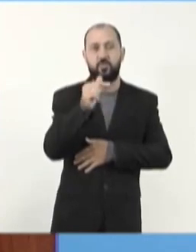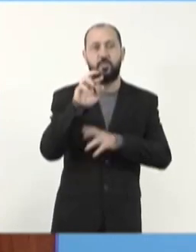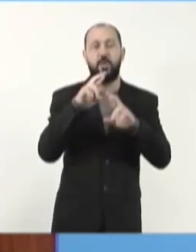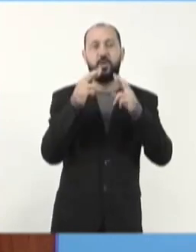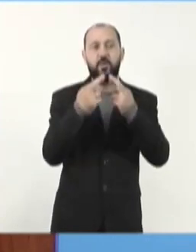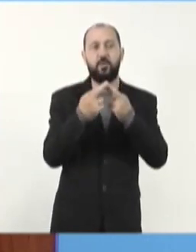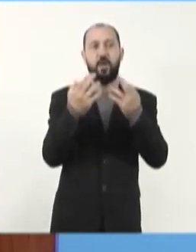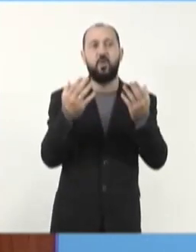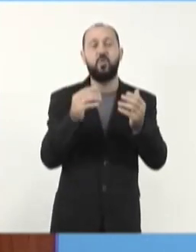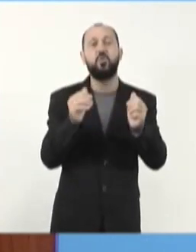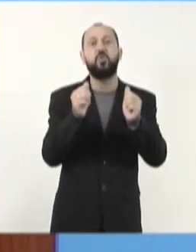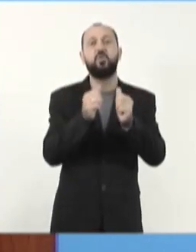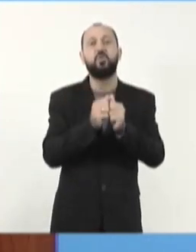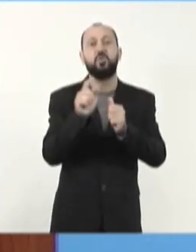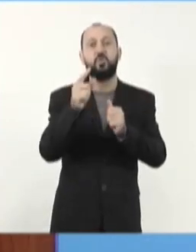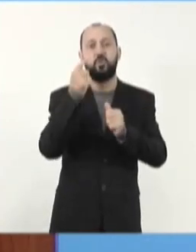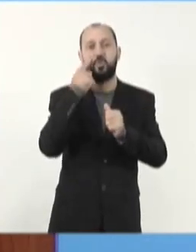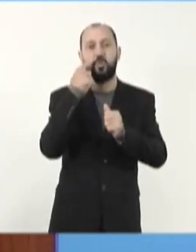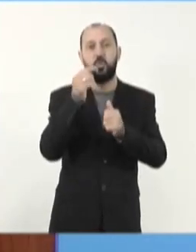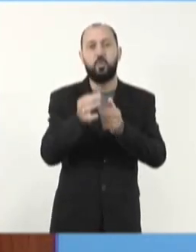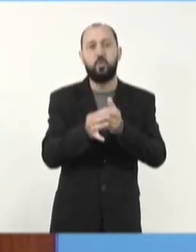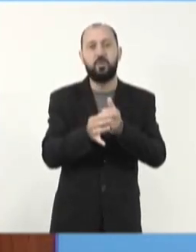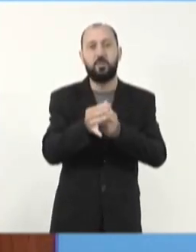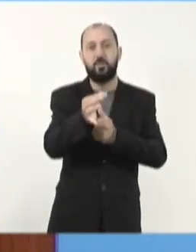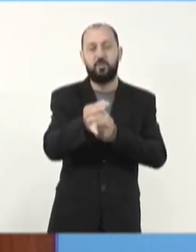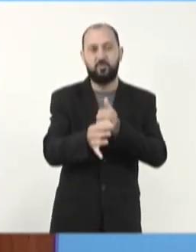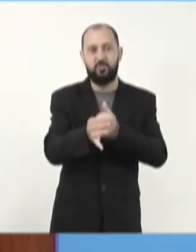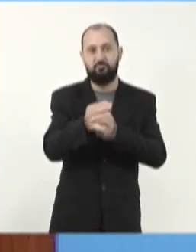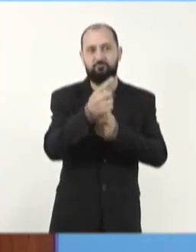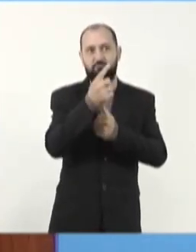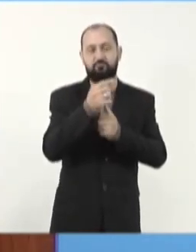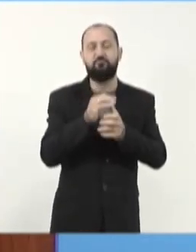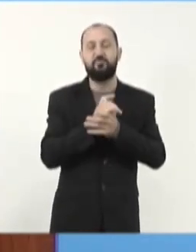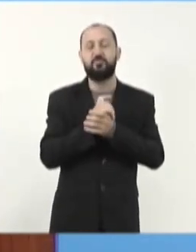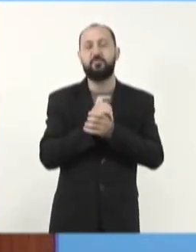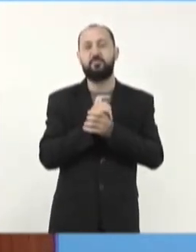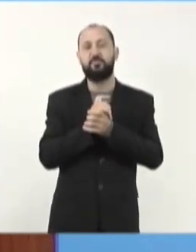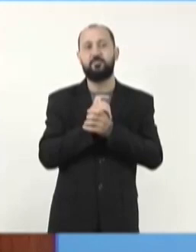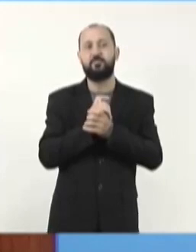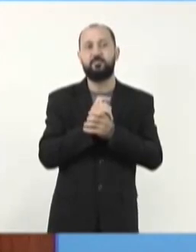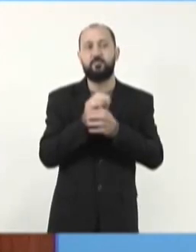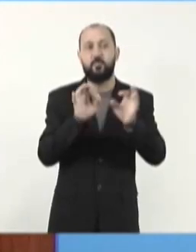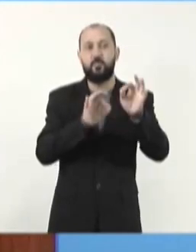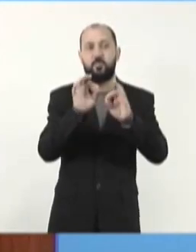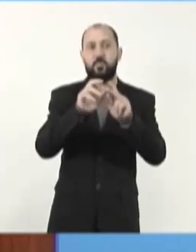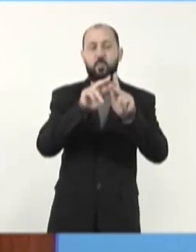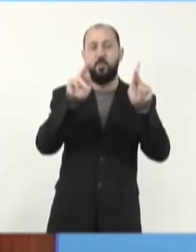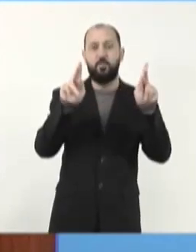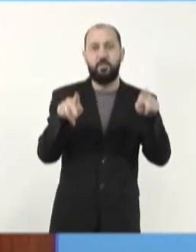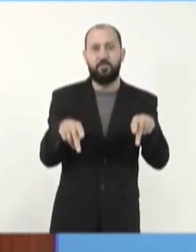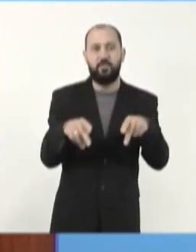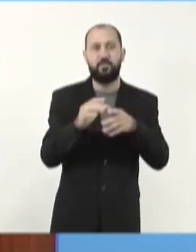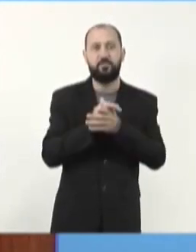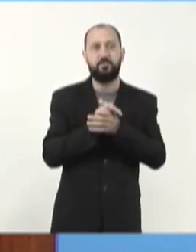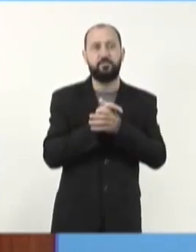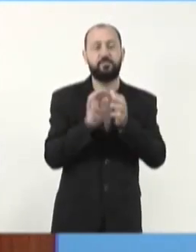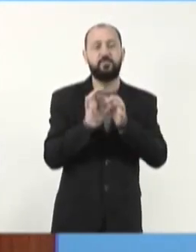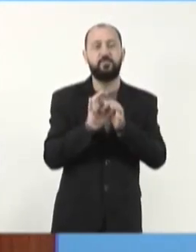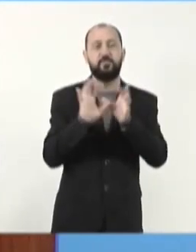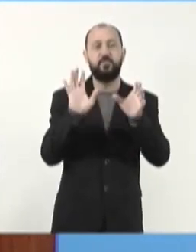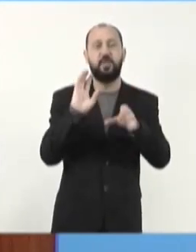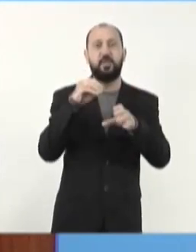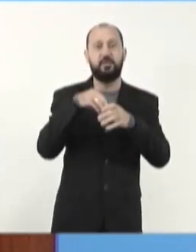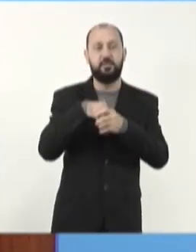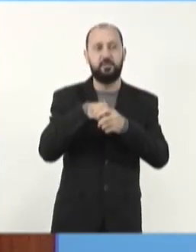reunião, agora envolvendo também o Tribunal de Justiça. A ideia é se criar uma plataforma